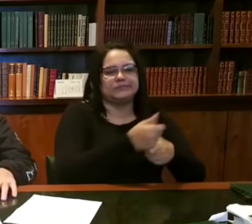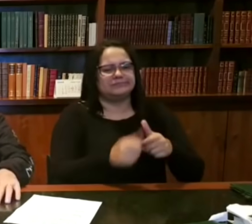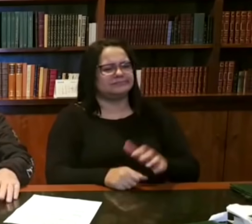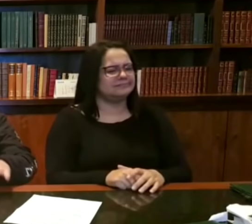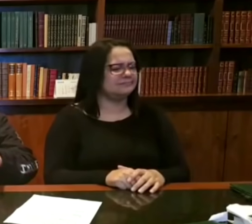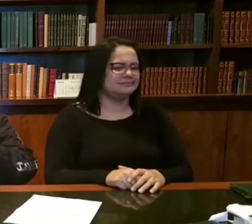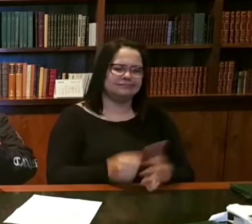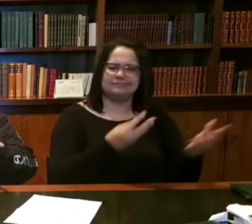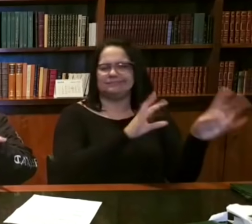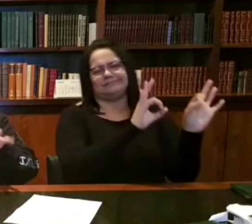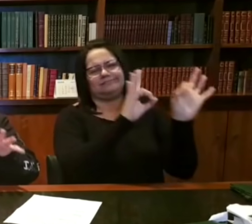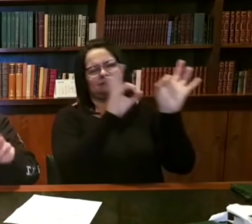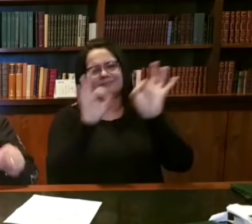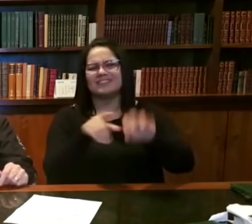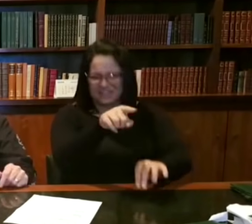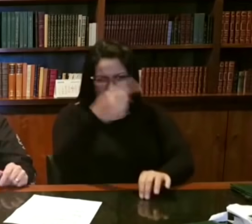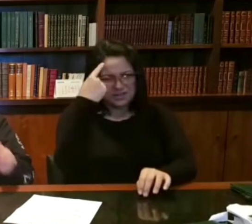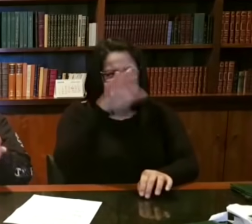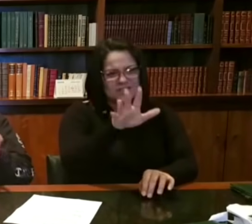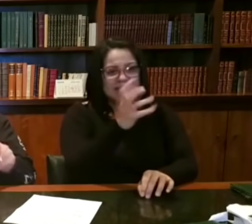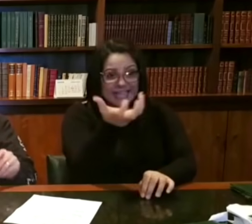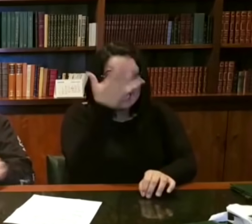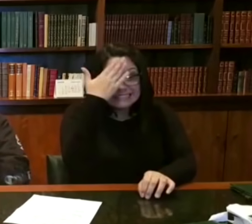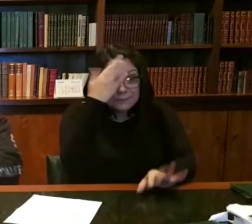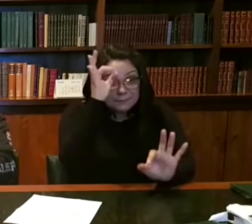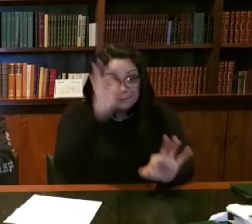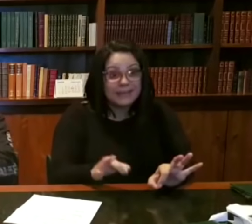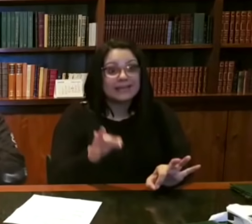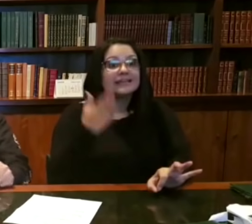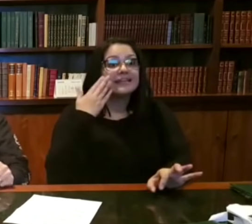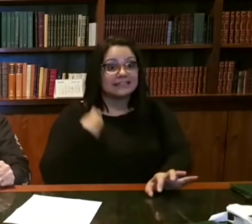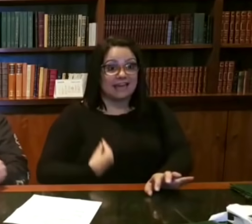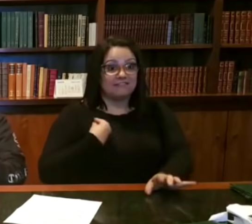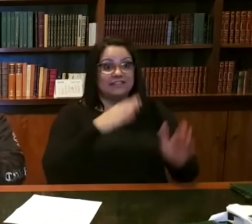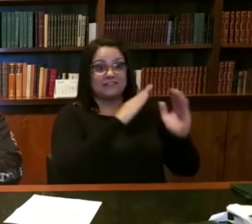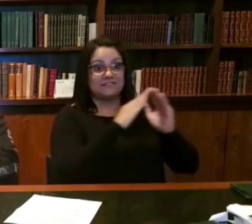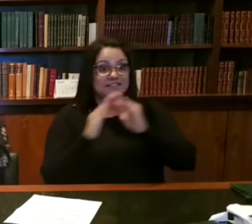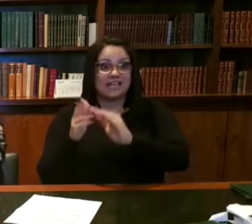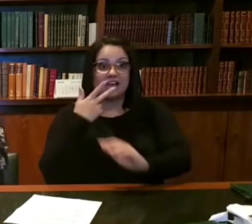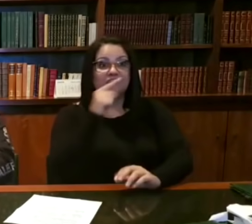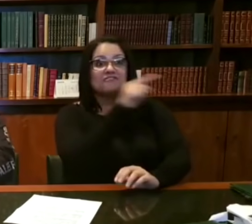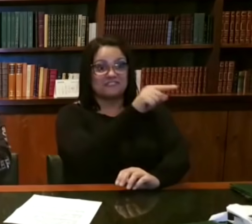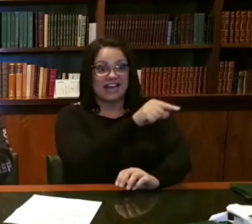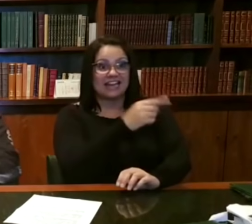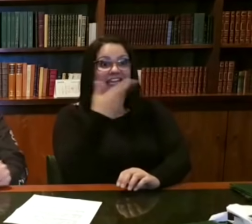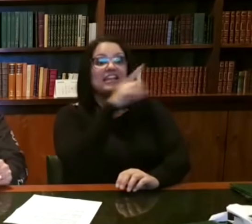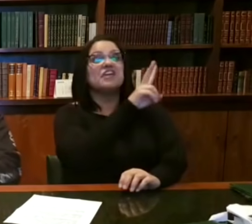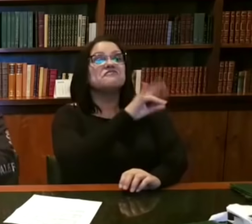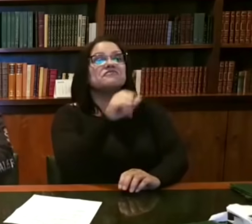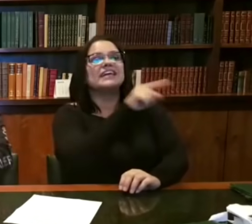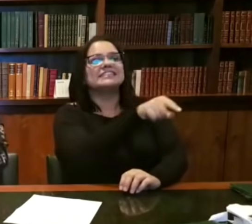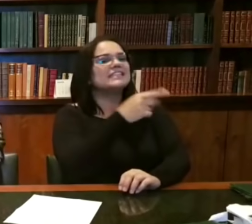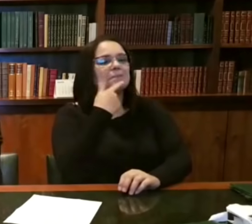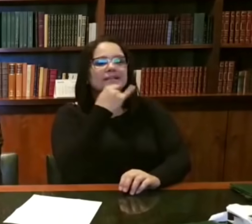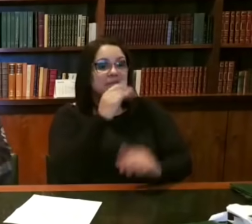Então você quer saber, olha, quando tiver na eminência escolher um ministro, se você quiser saber da vida do teu vizinho, né? Diz que ele vai ser ministro. Você disse que é cotado para ser meu, João